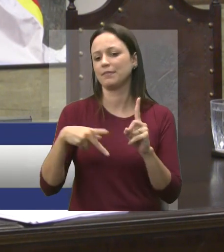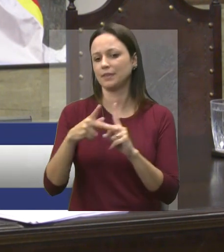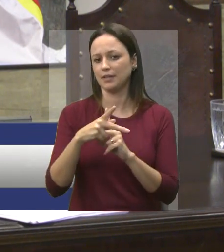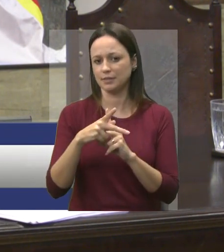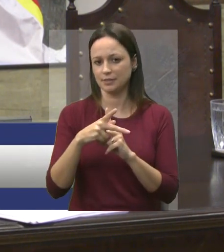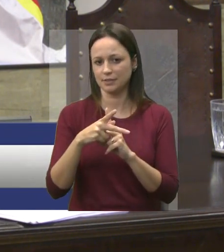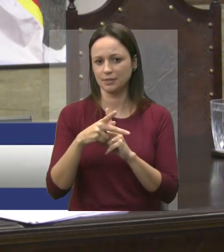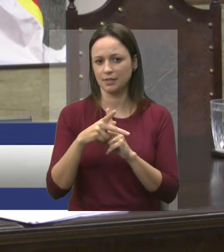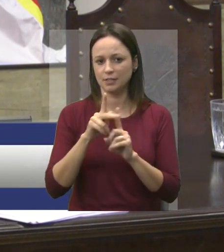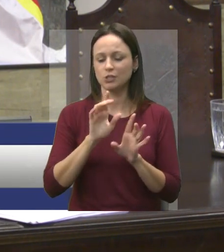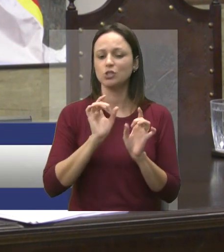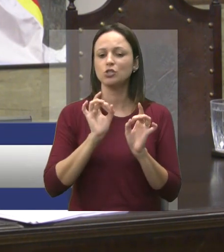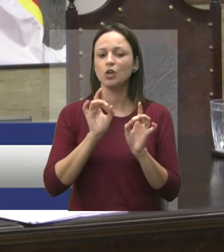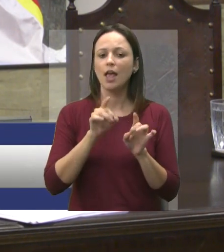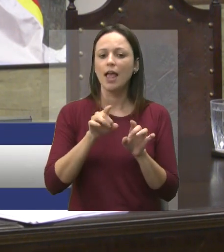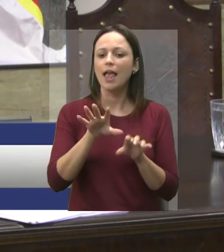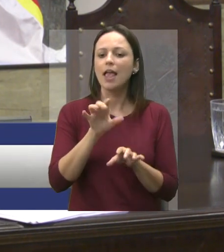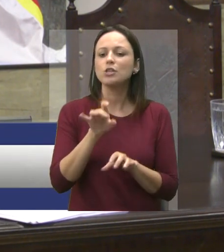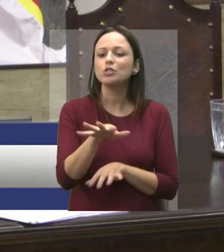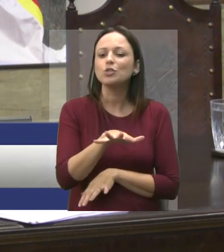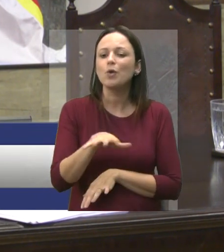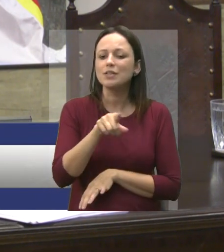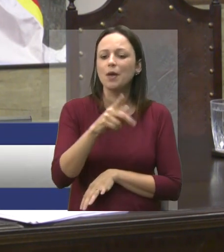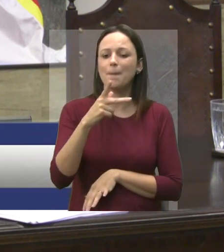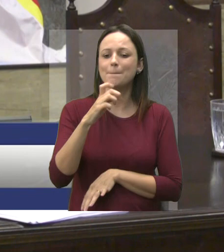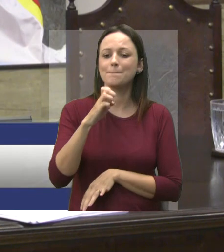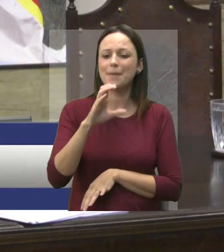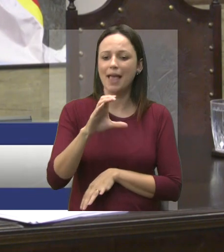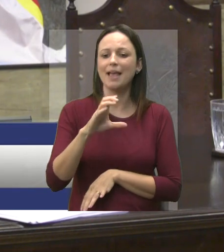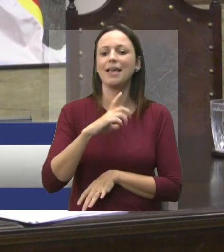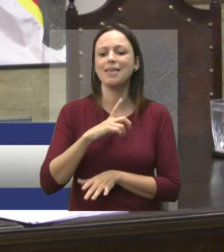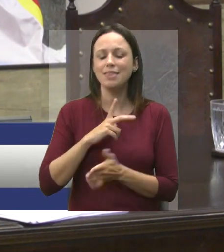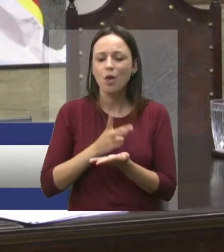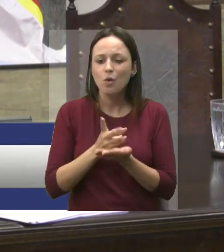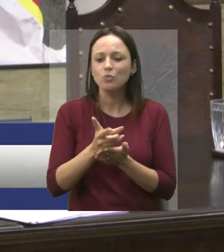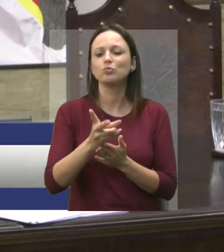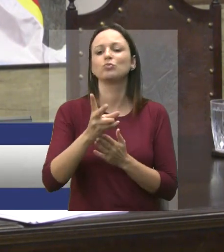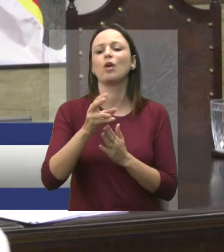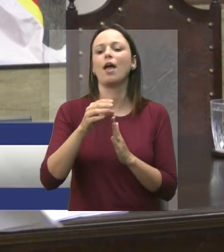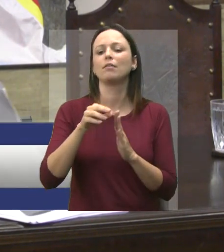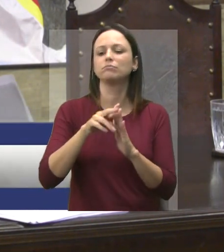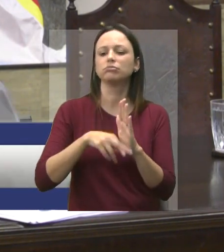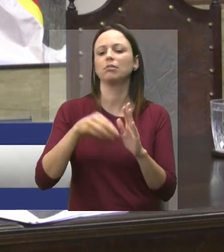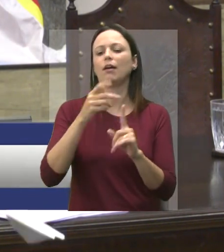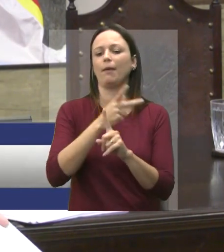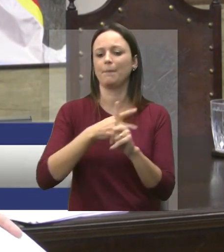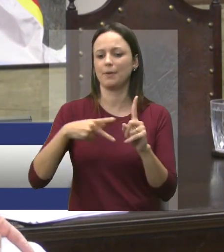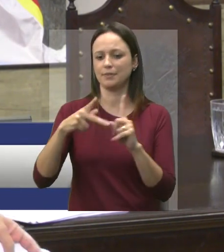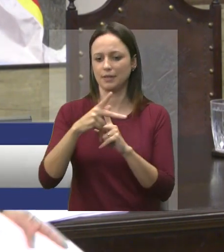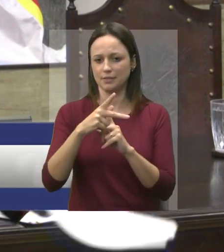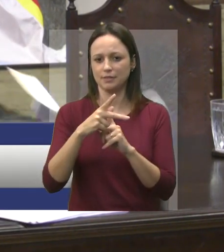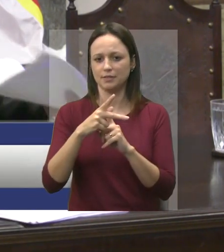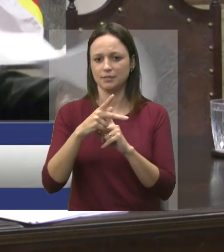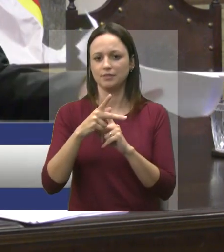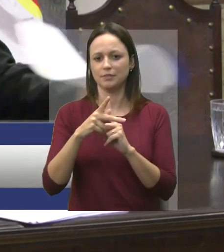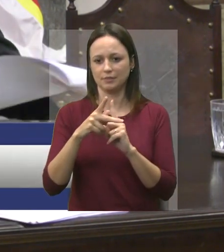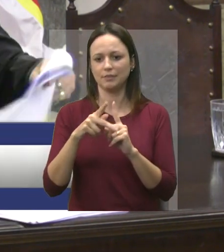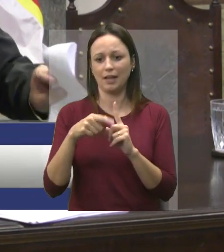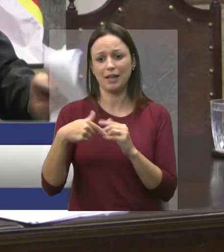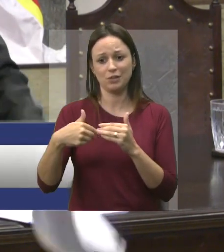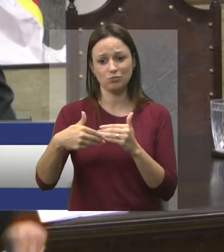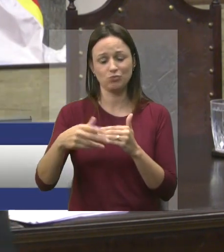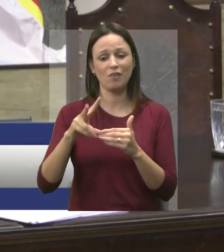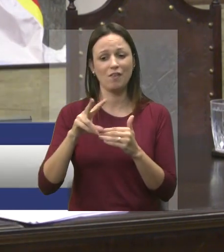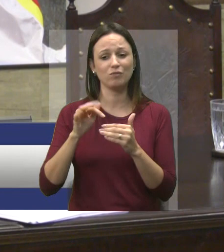da PEC que prevê o fator previdenciário. Então, o fator previdenciário daqui a algum tempo vai deixar de existir, porque